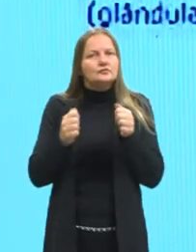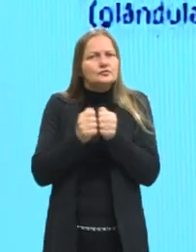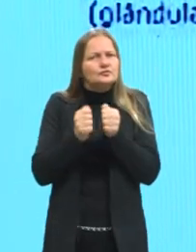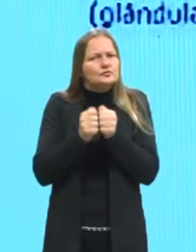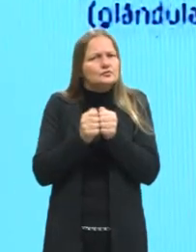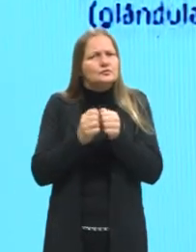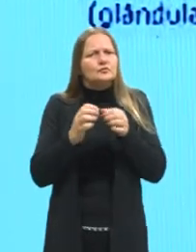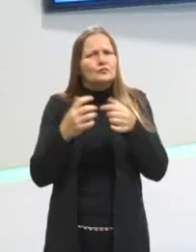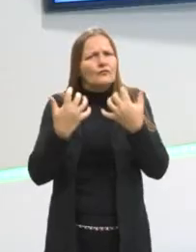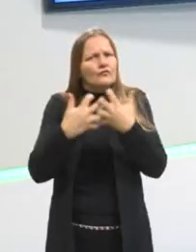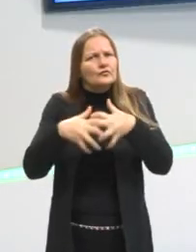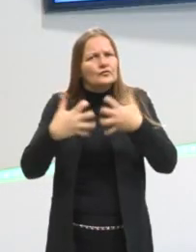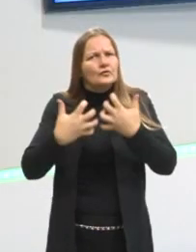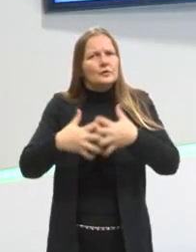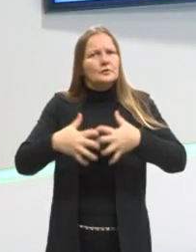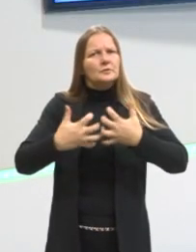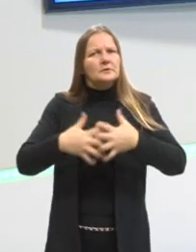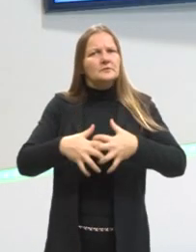endócrino